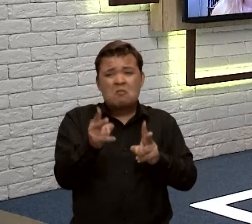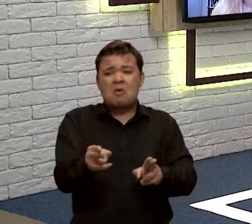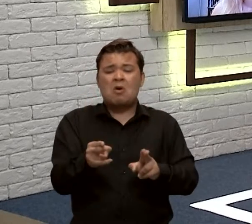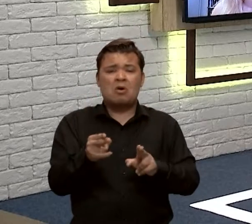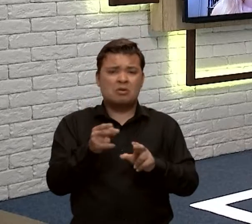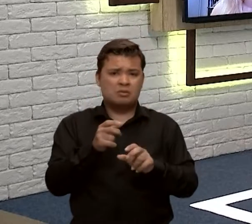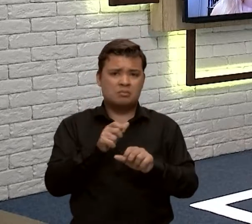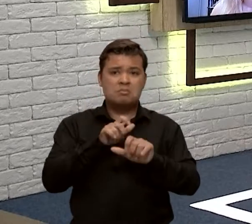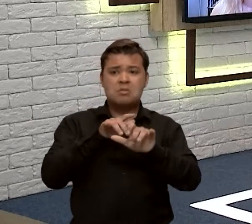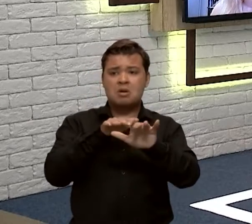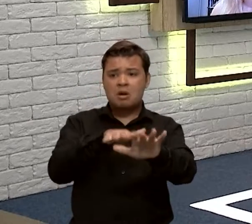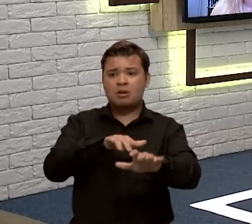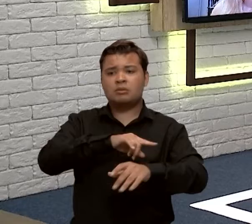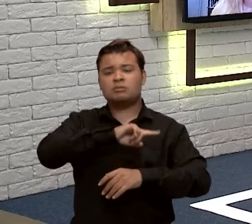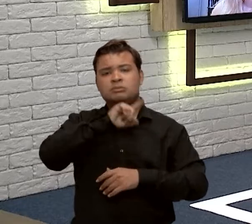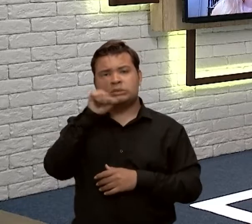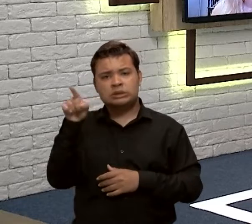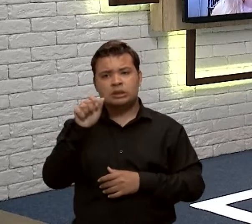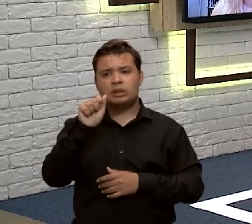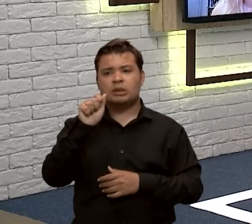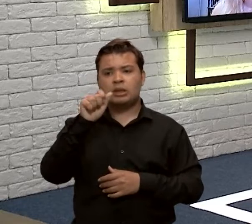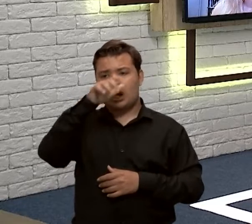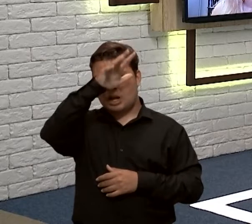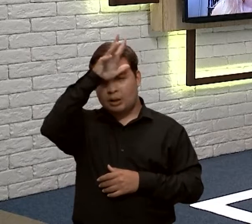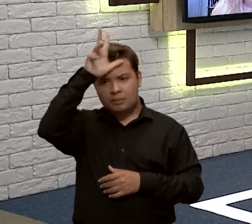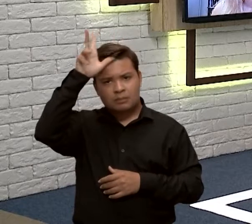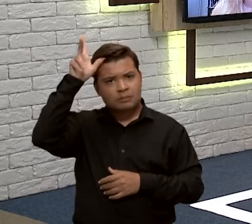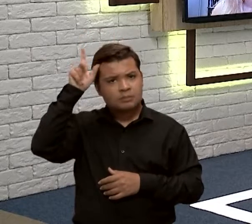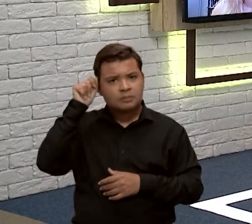no Amazonas, é isso, os